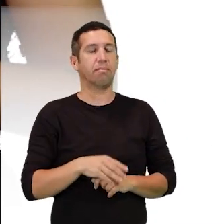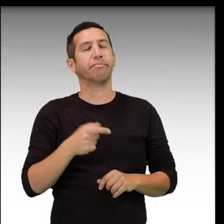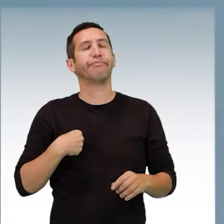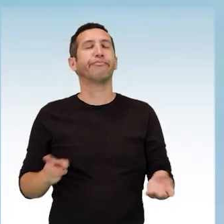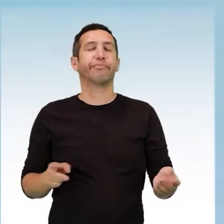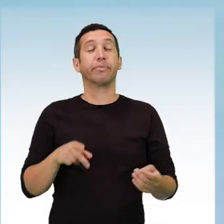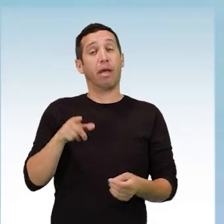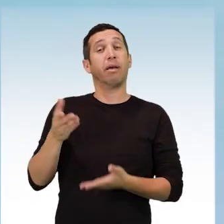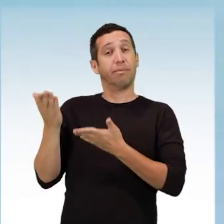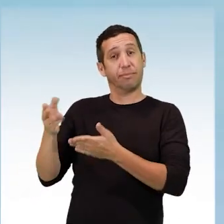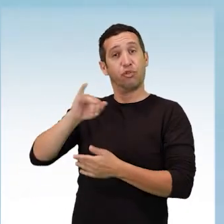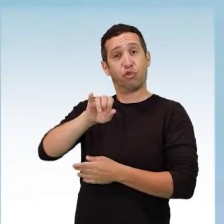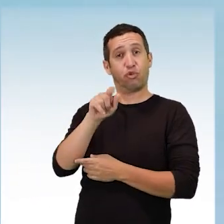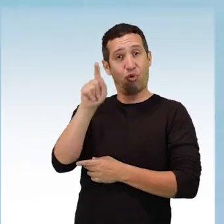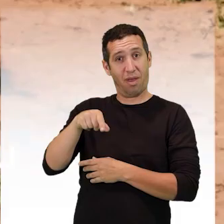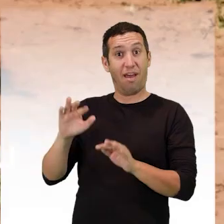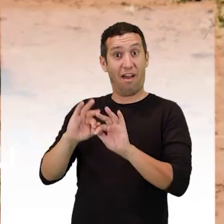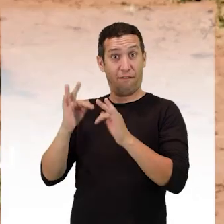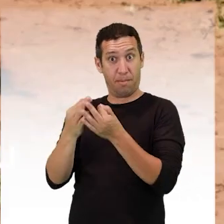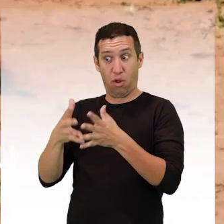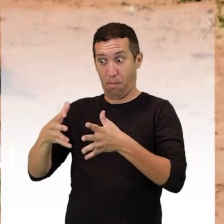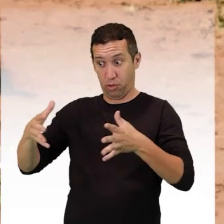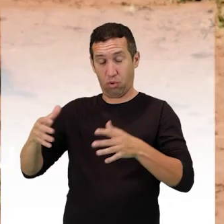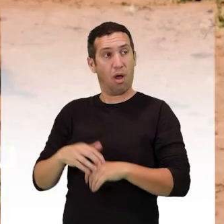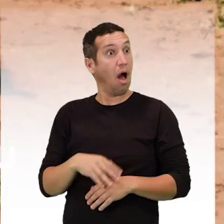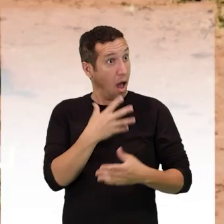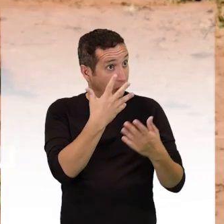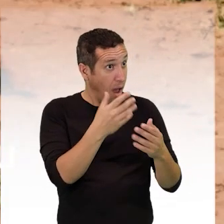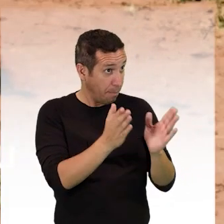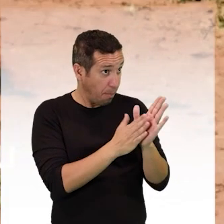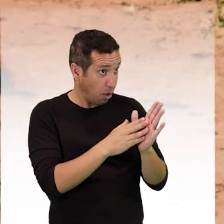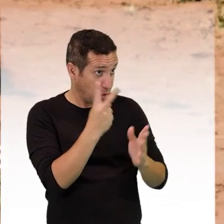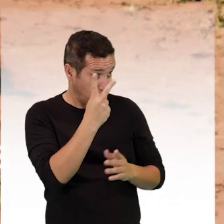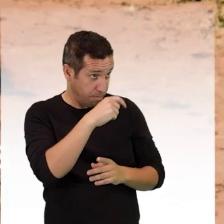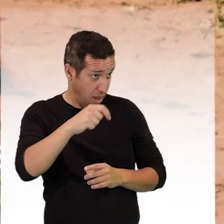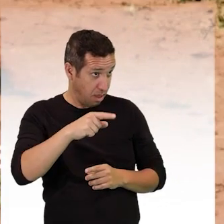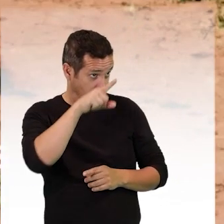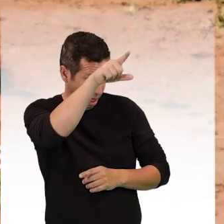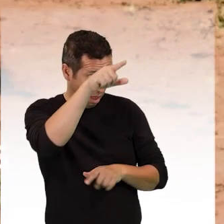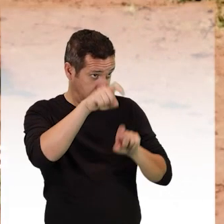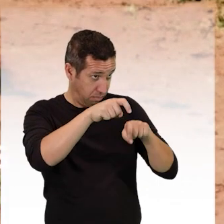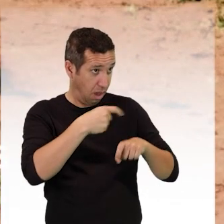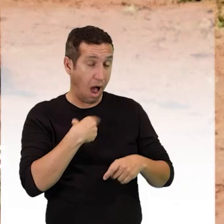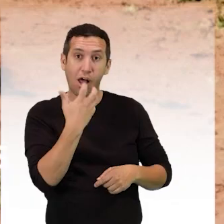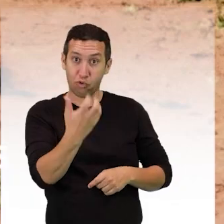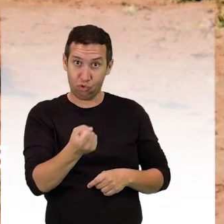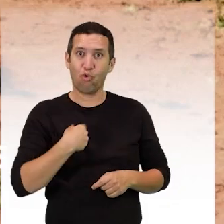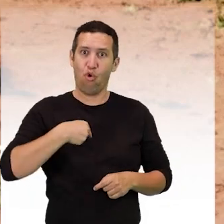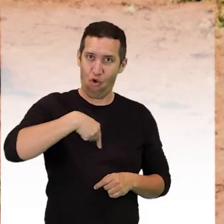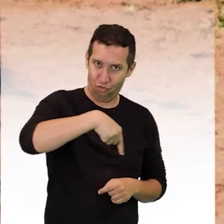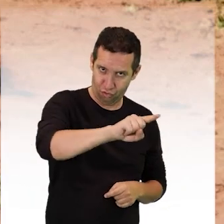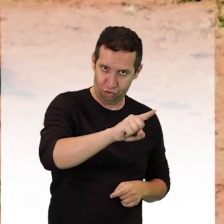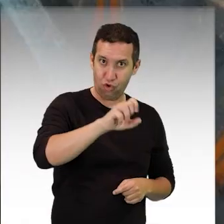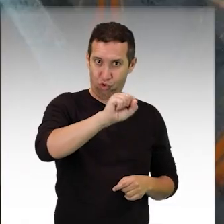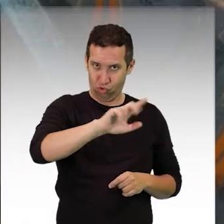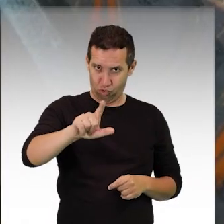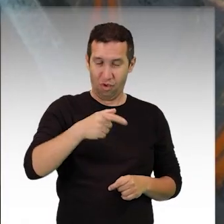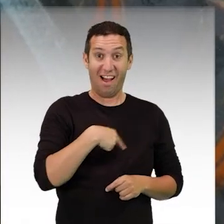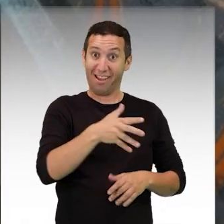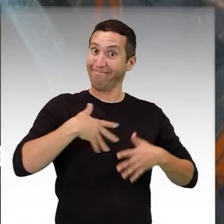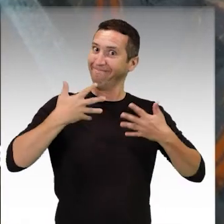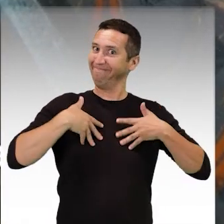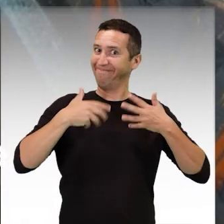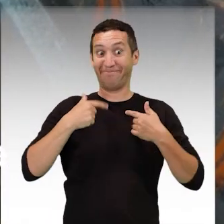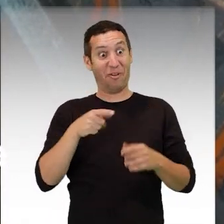só. Esse é o Josué. Com a família aumentando, Josué aceitou uma proposta para trabalhar 2 meses em uma lavoura no